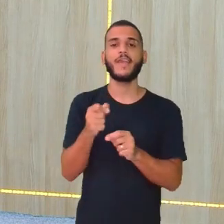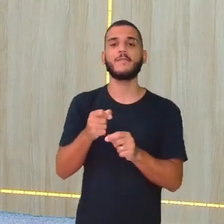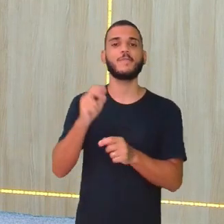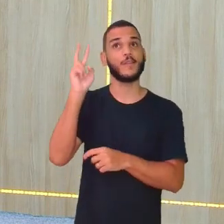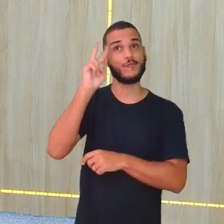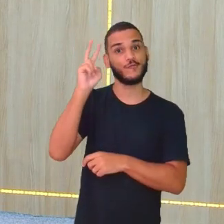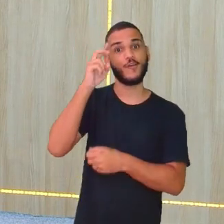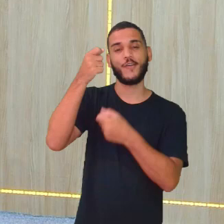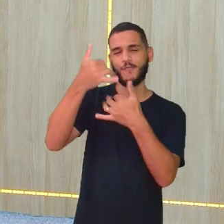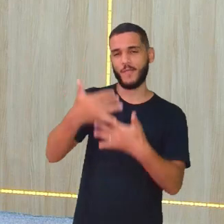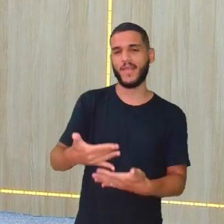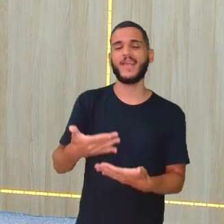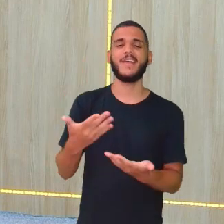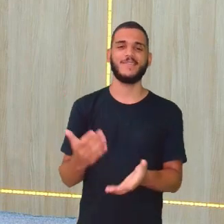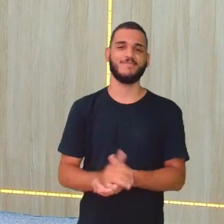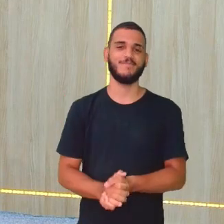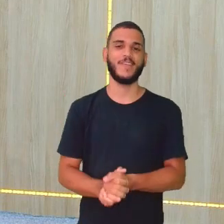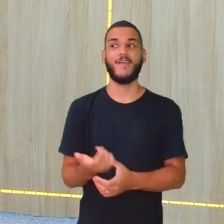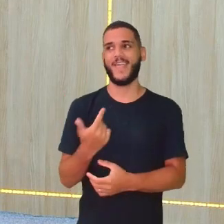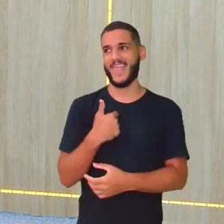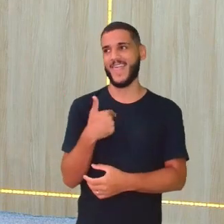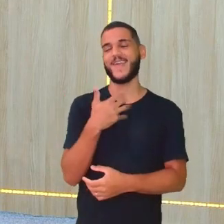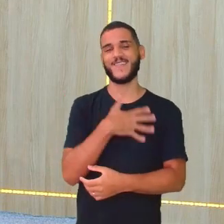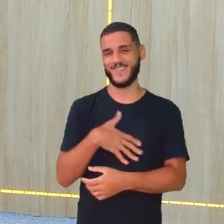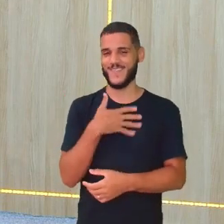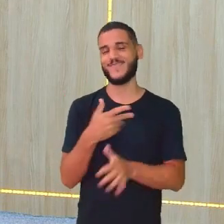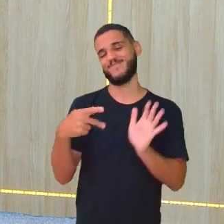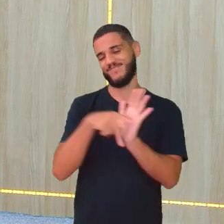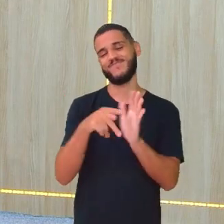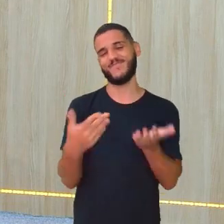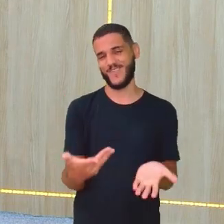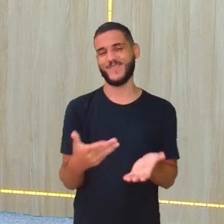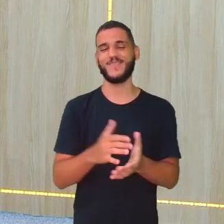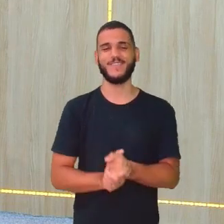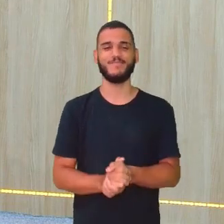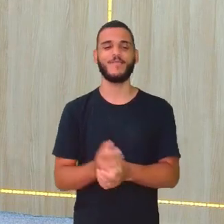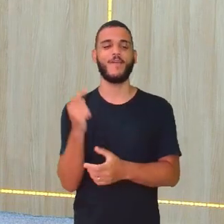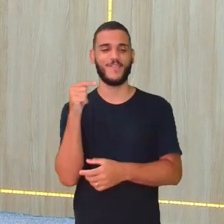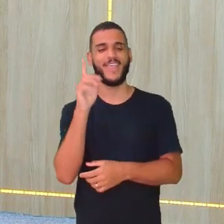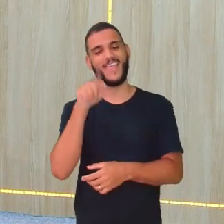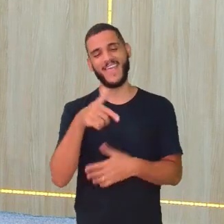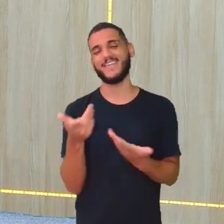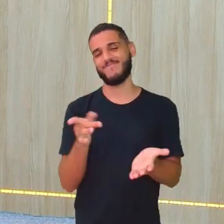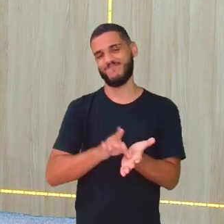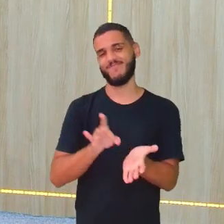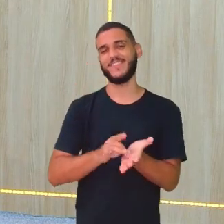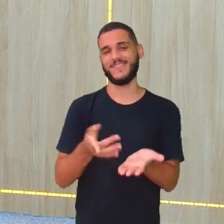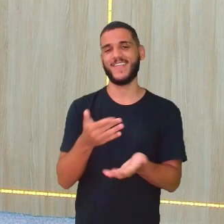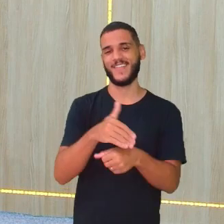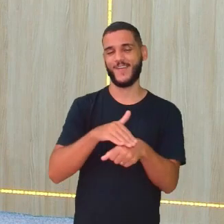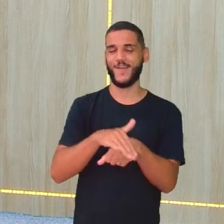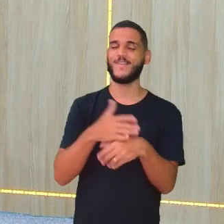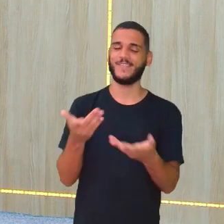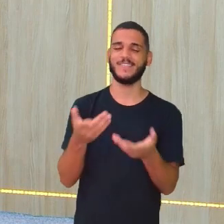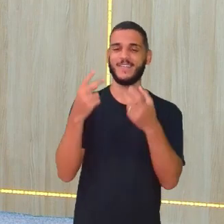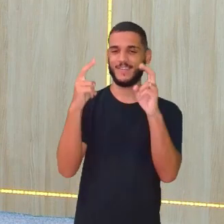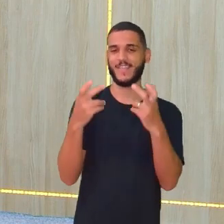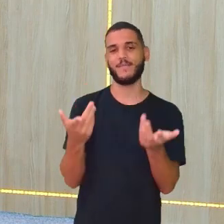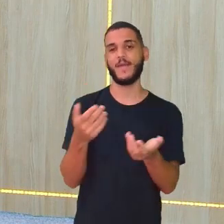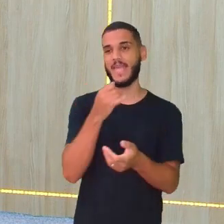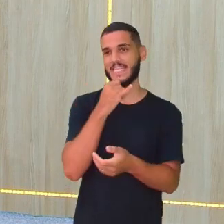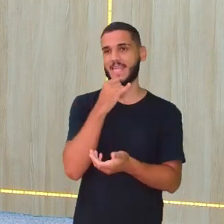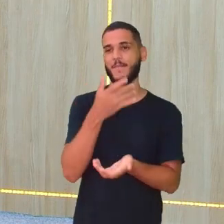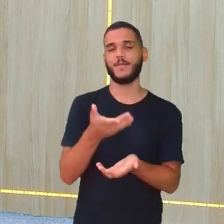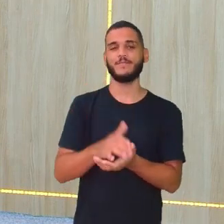de conto. Então, eu Você uni. mesmo, né? Você é um digníssimo contador de causo. Por exemplo, a